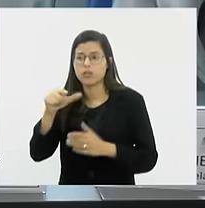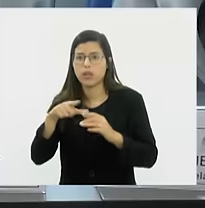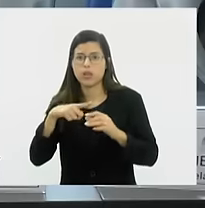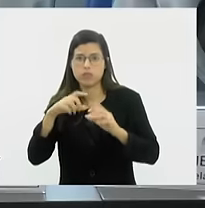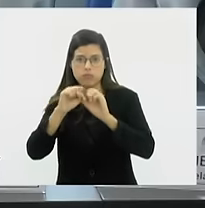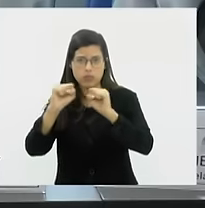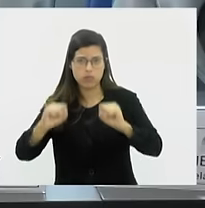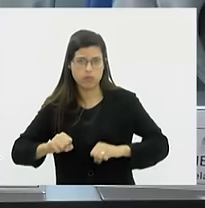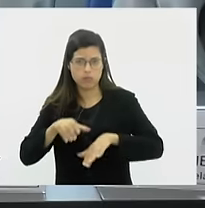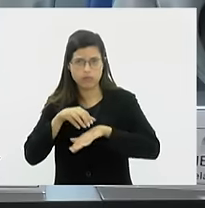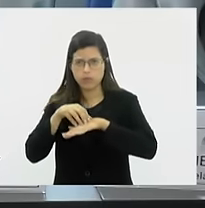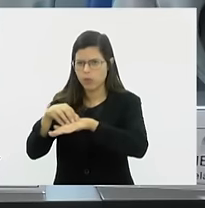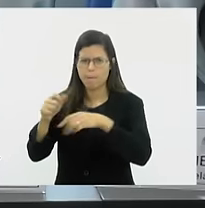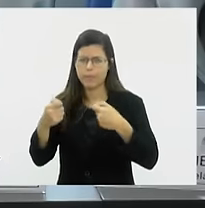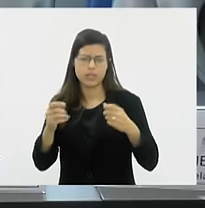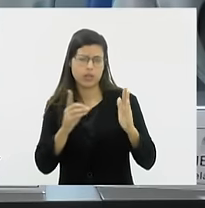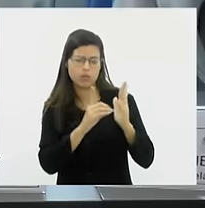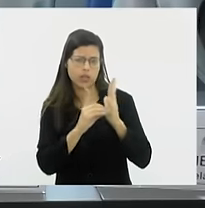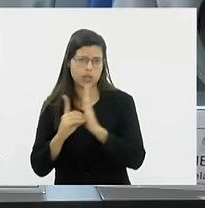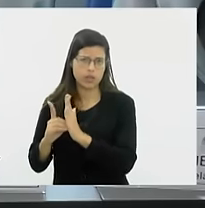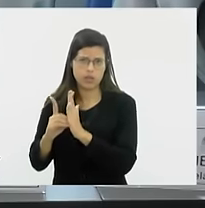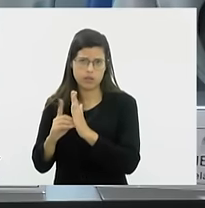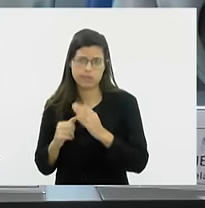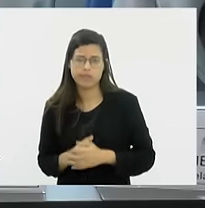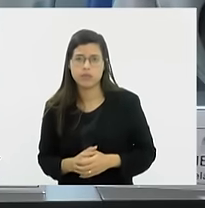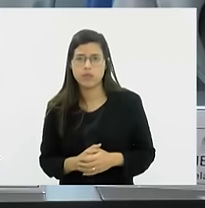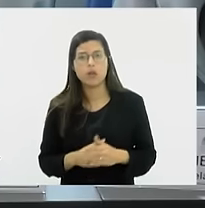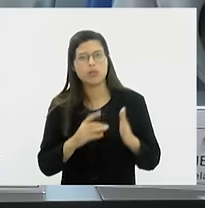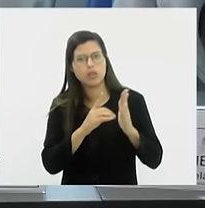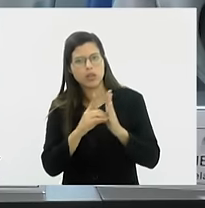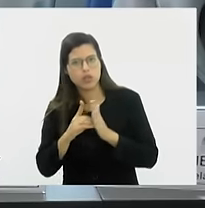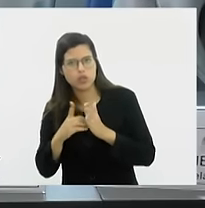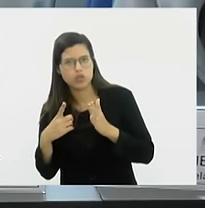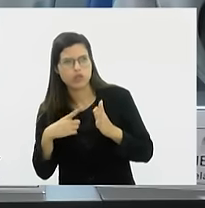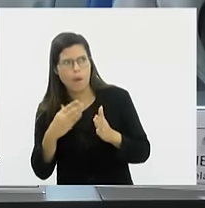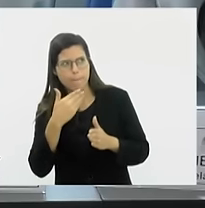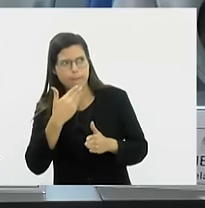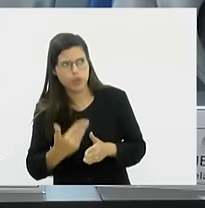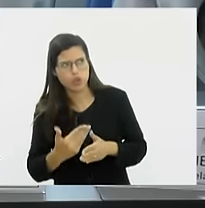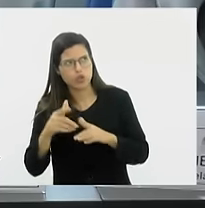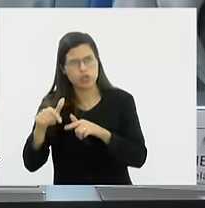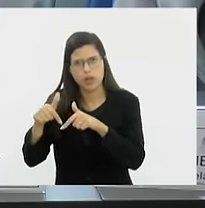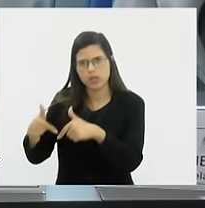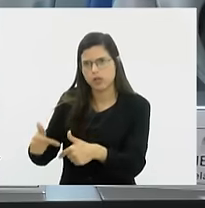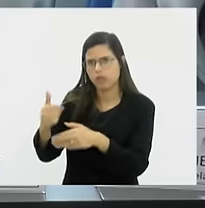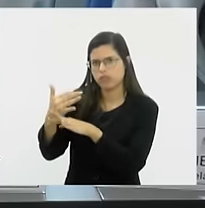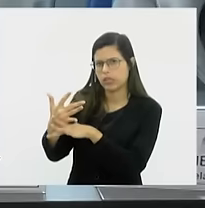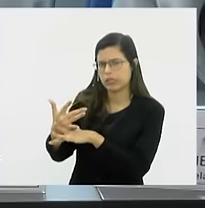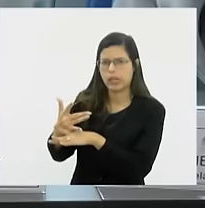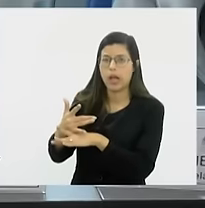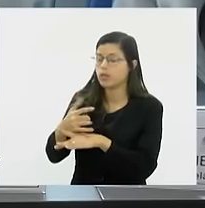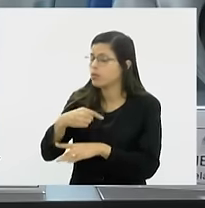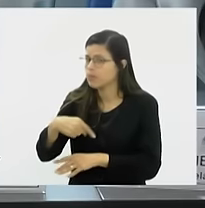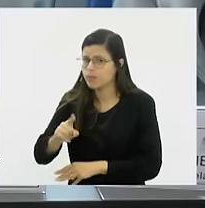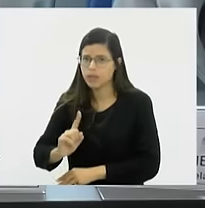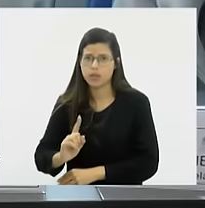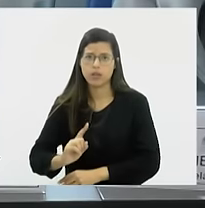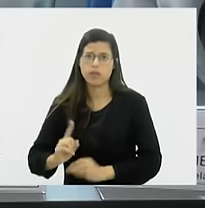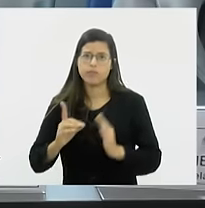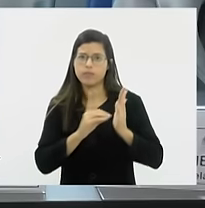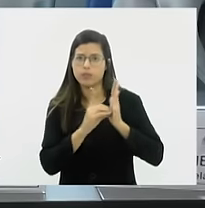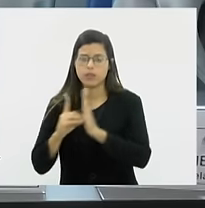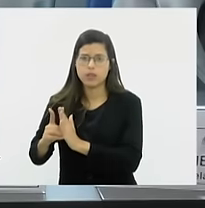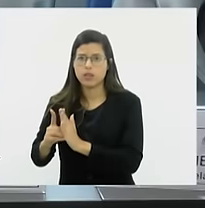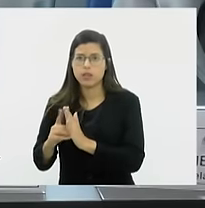DETRAN. Então, na hora que o DETRAN receber um convênio, um pedido de operação na cidade e tal, não vá. Que o DETRAN faça as suas próprias